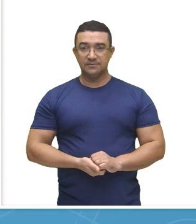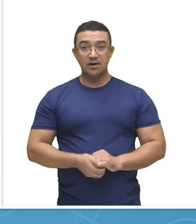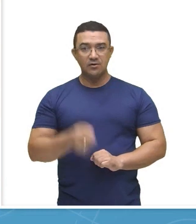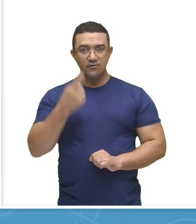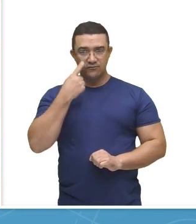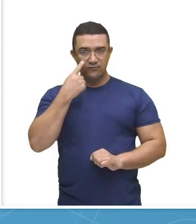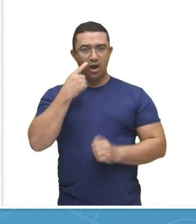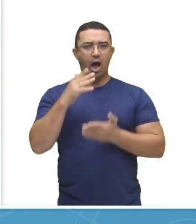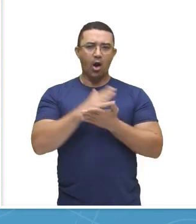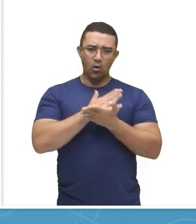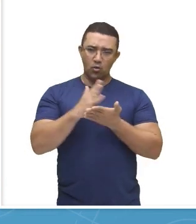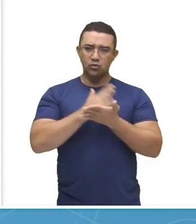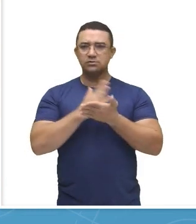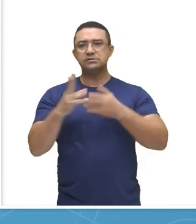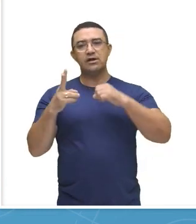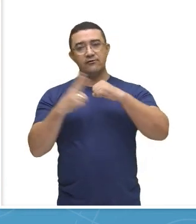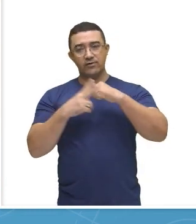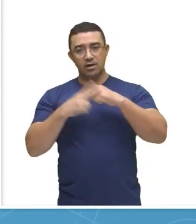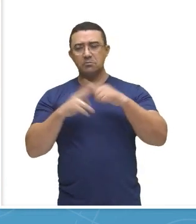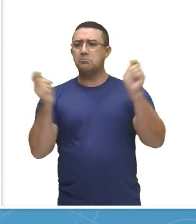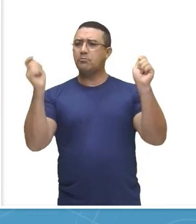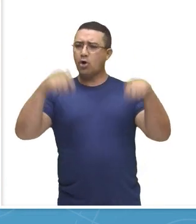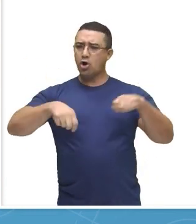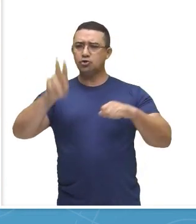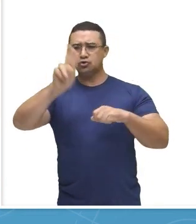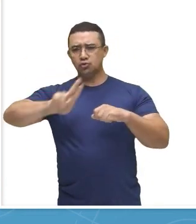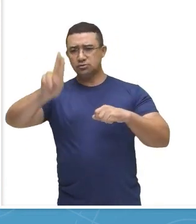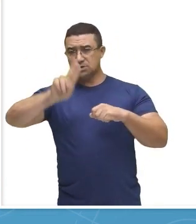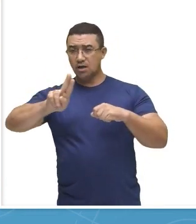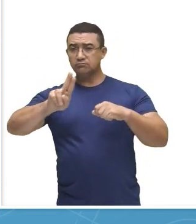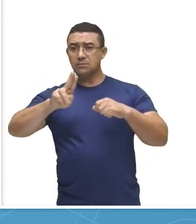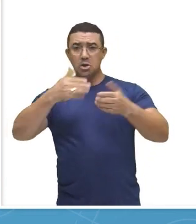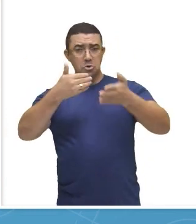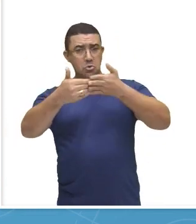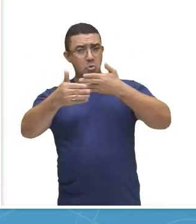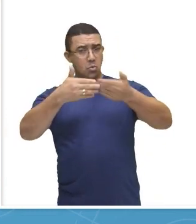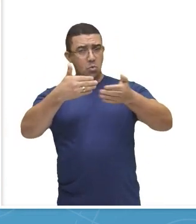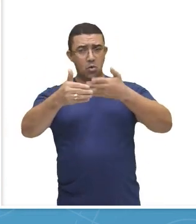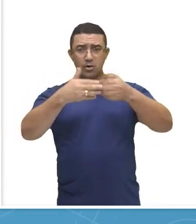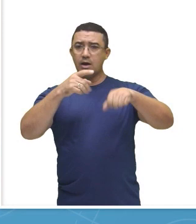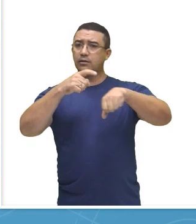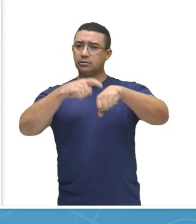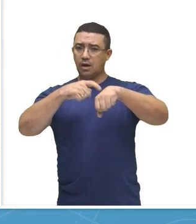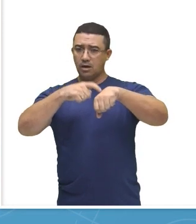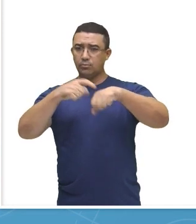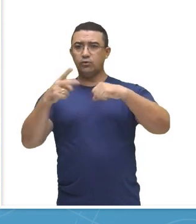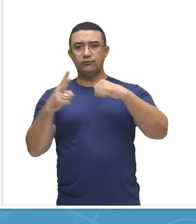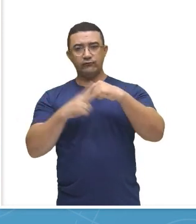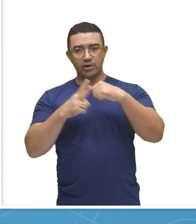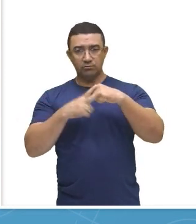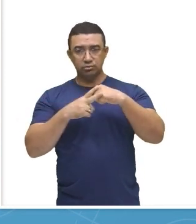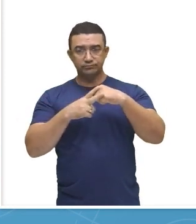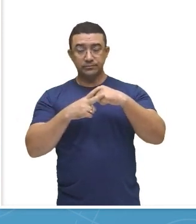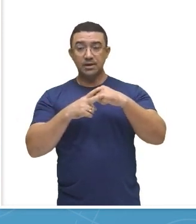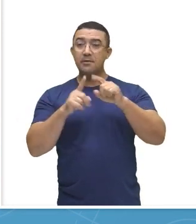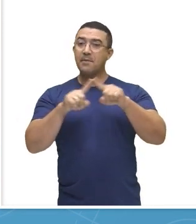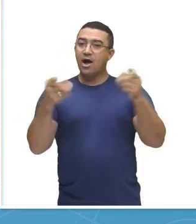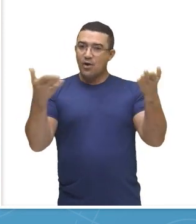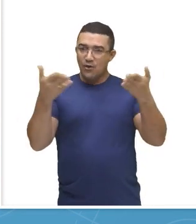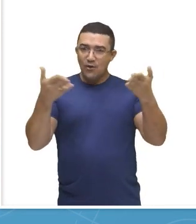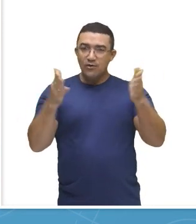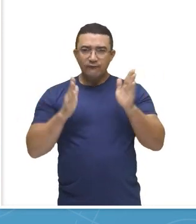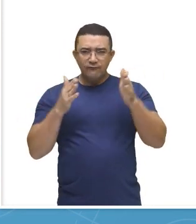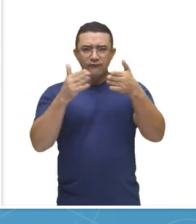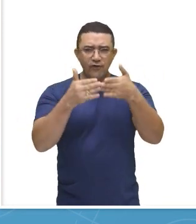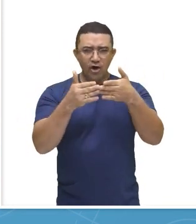Viram aí alguns verbos que eu posso utilizar em qualquer tempo verbal, não só no futuro, mas como a aula é sobre o futuro, eu trouxe esses verbos para que